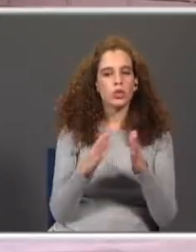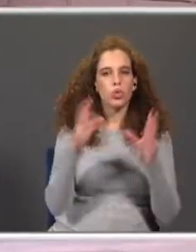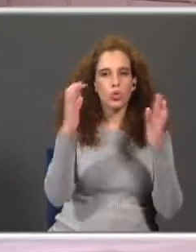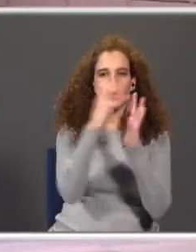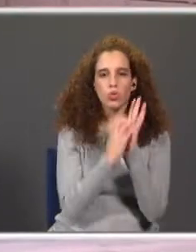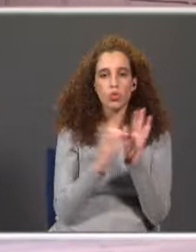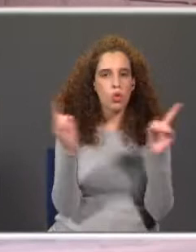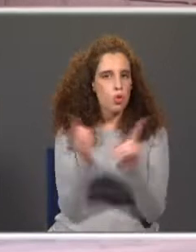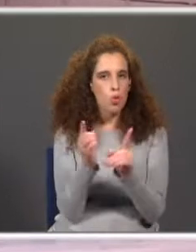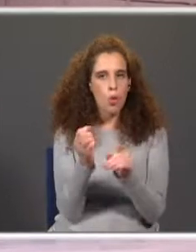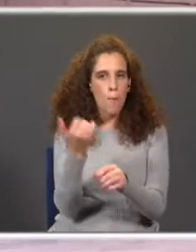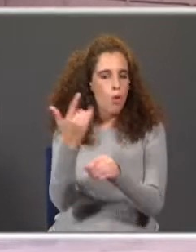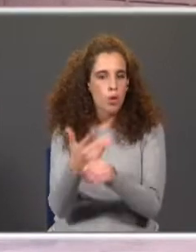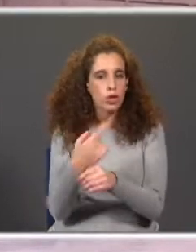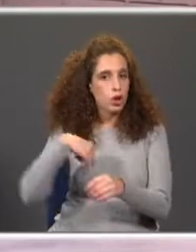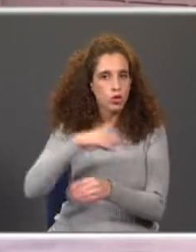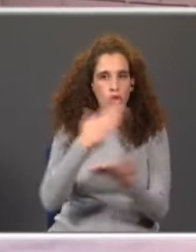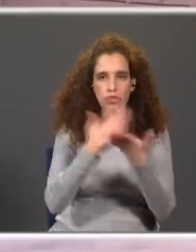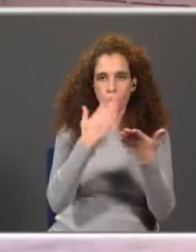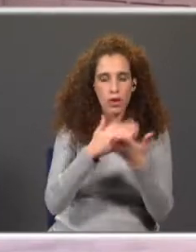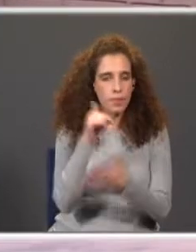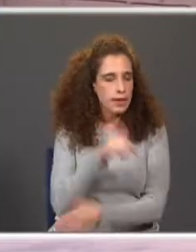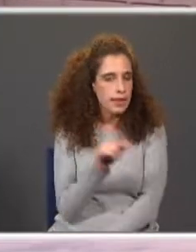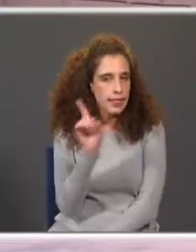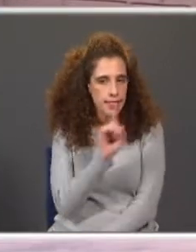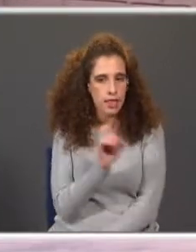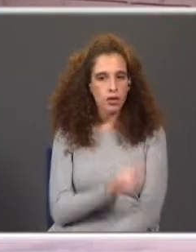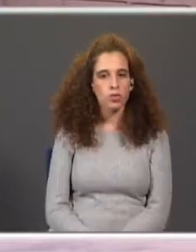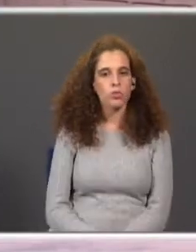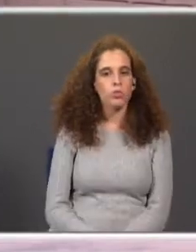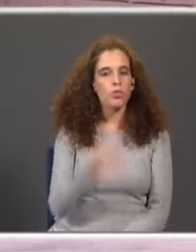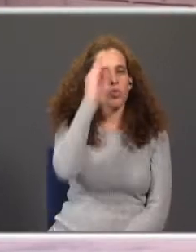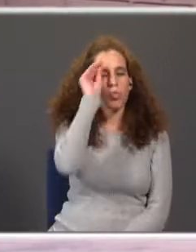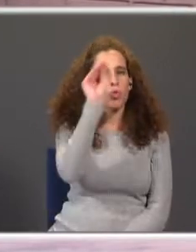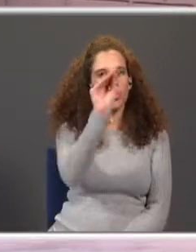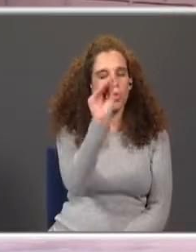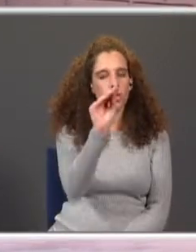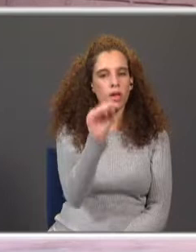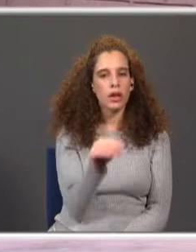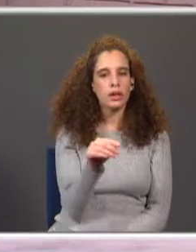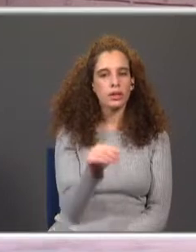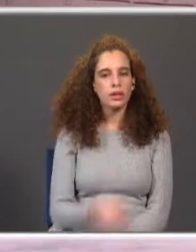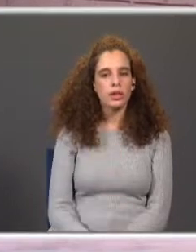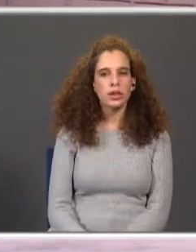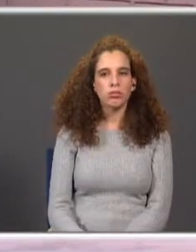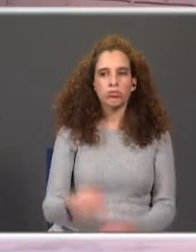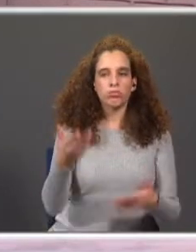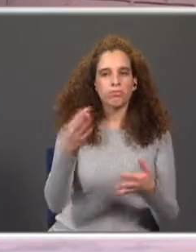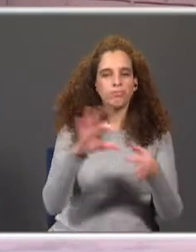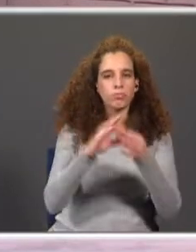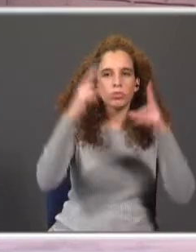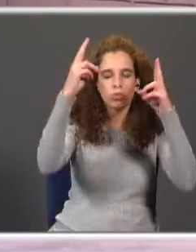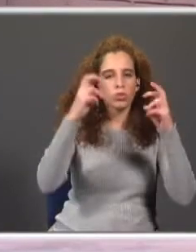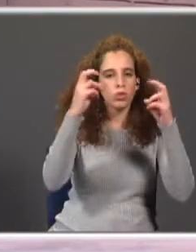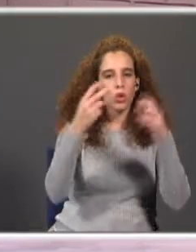uma outra crónica que nós não estudámos aqui, o que é que acontece? Sugeri-te que relacionasses esse título com as